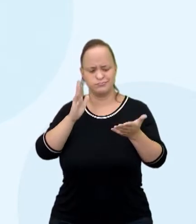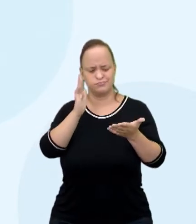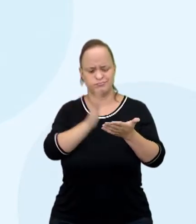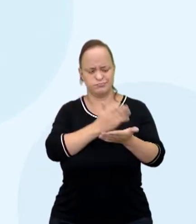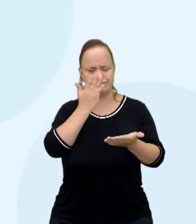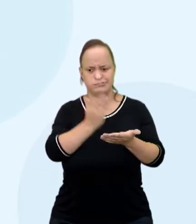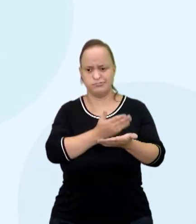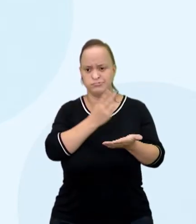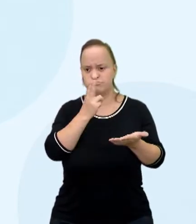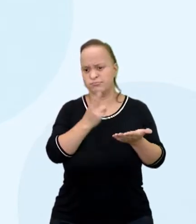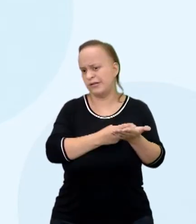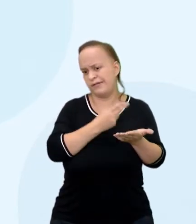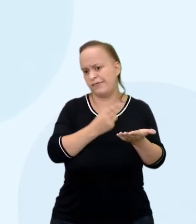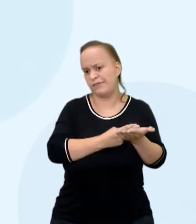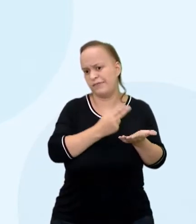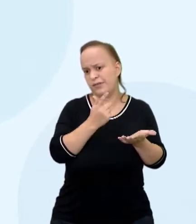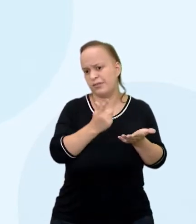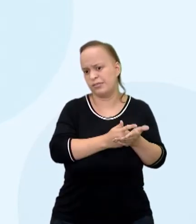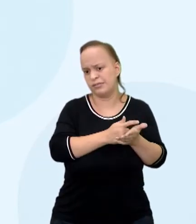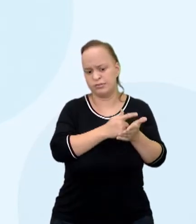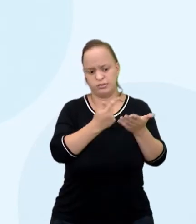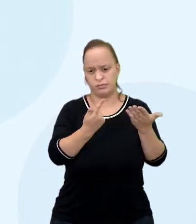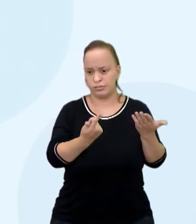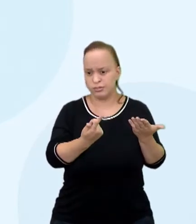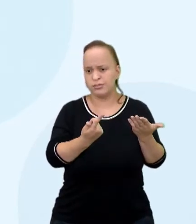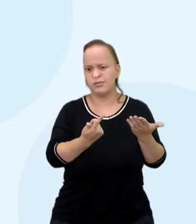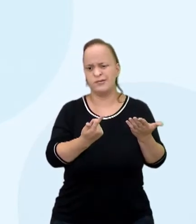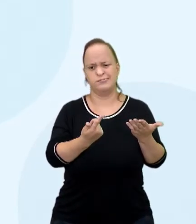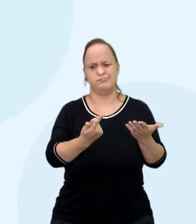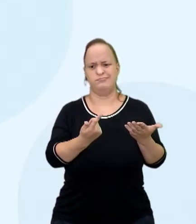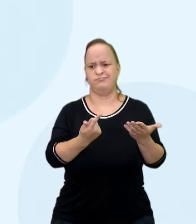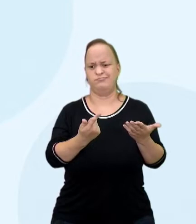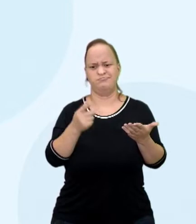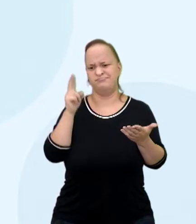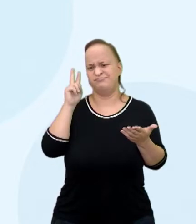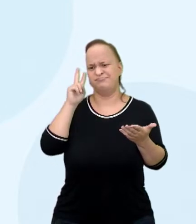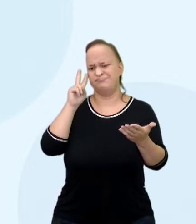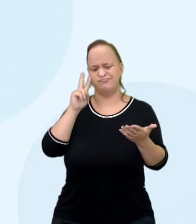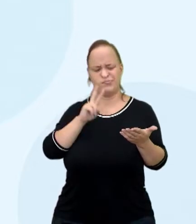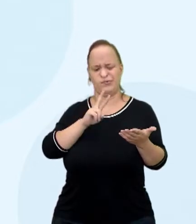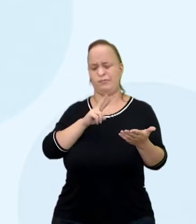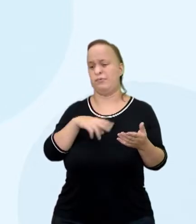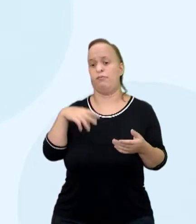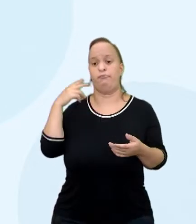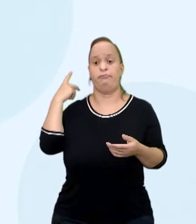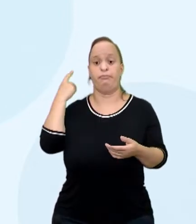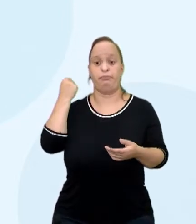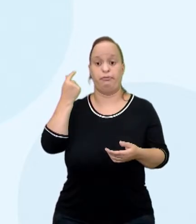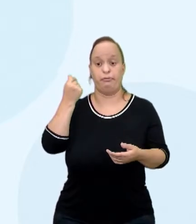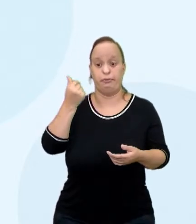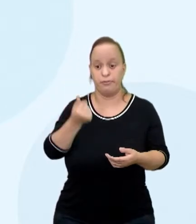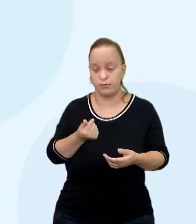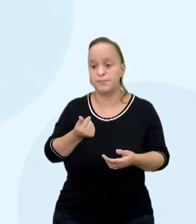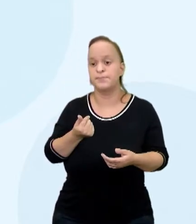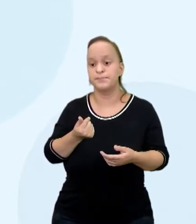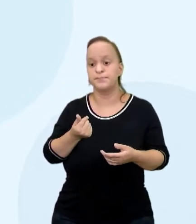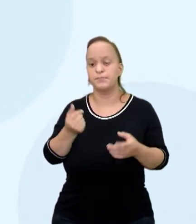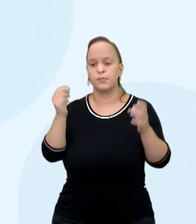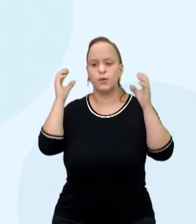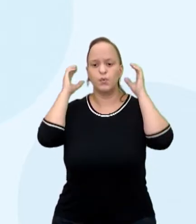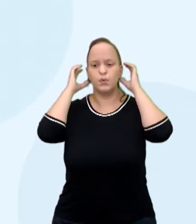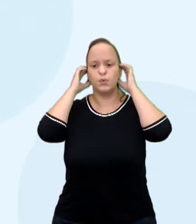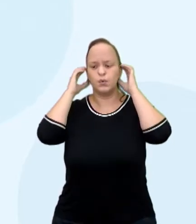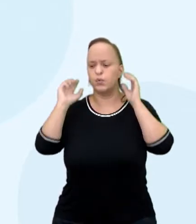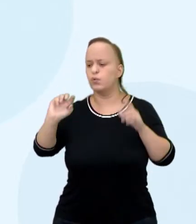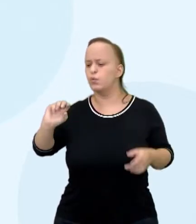seriam revistas, jornais, faz tempo que eu também não vejo televisão e rádio também. Em rádio, geralmente eu tô eh dirigindo no carro, assim,